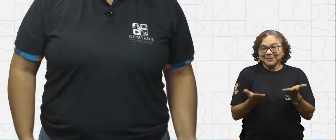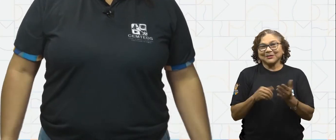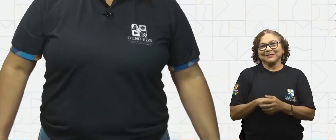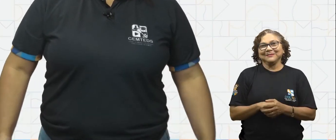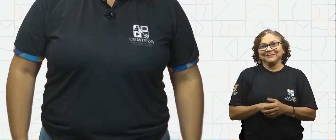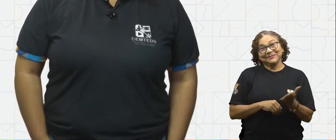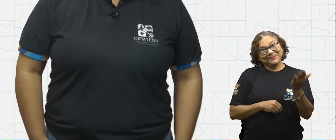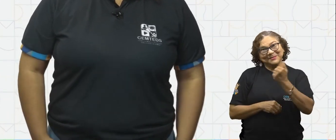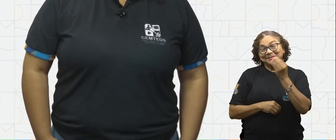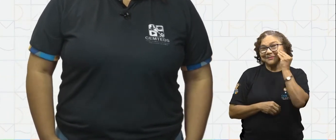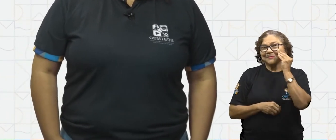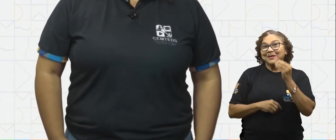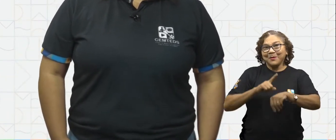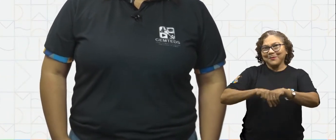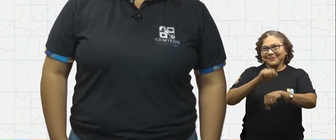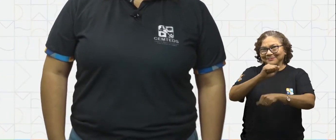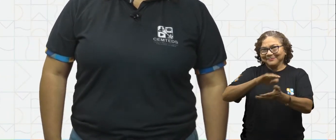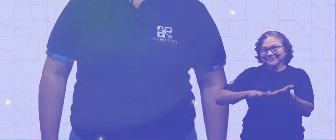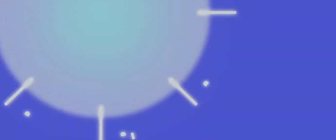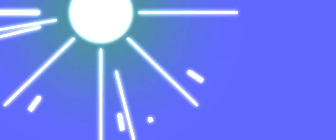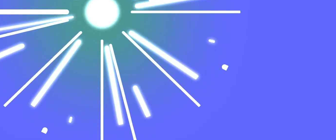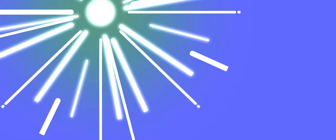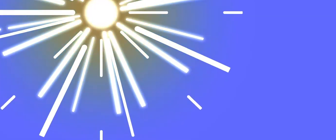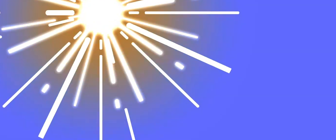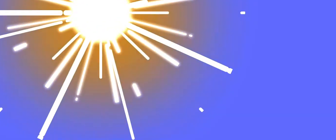comigo a hora da atividade.